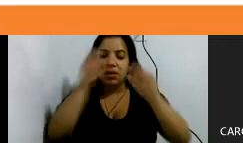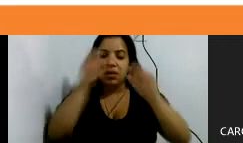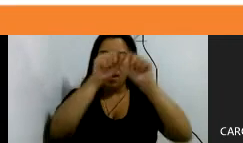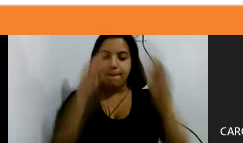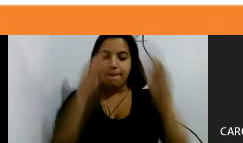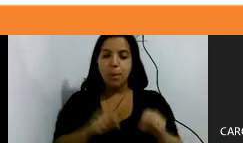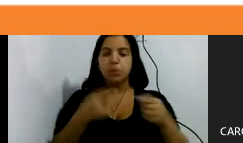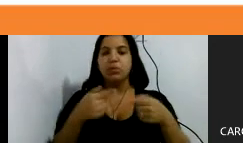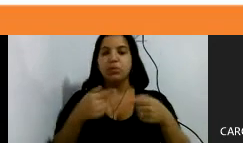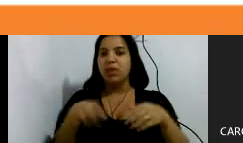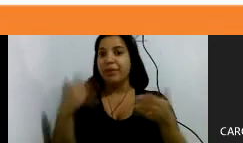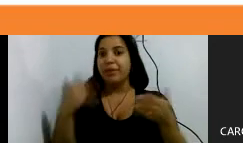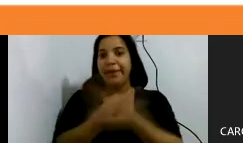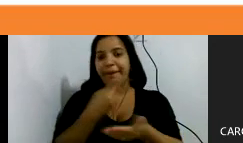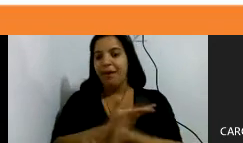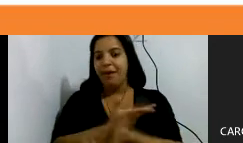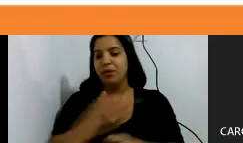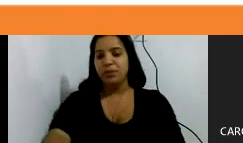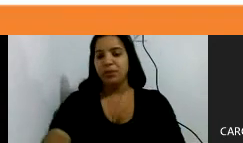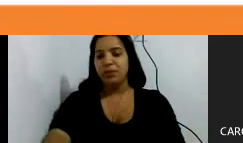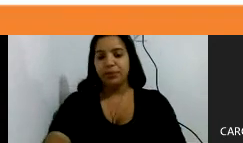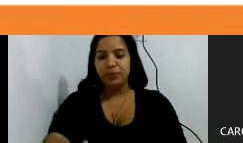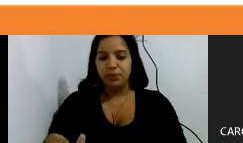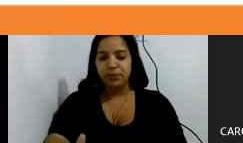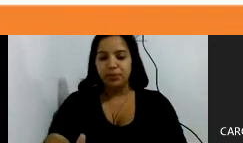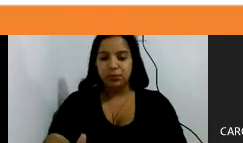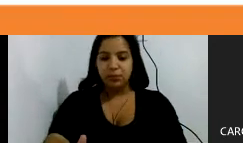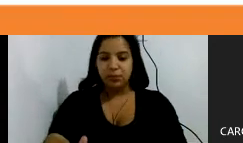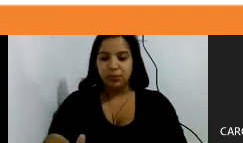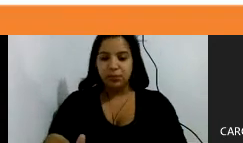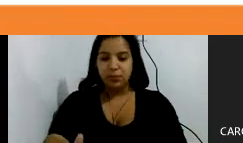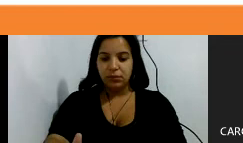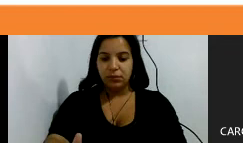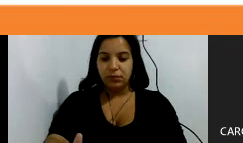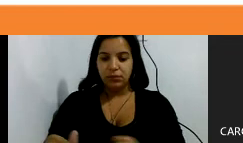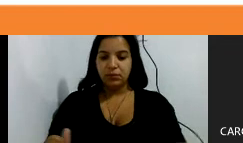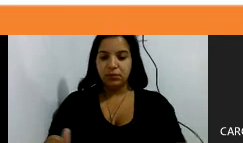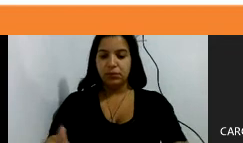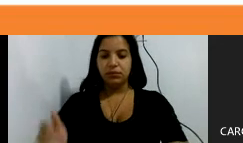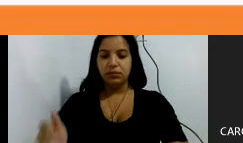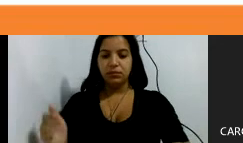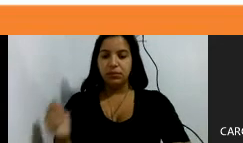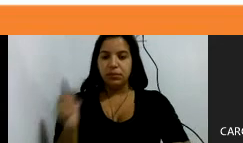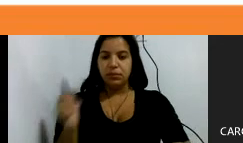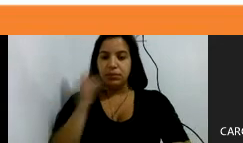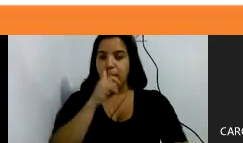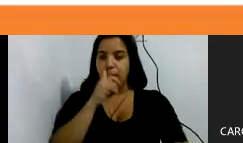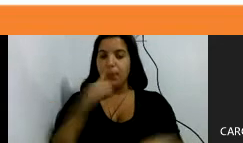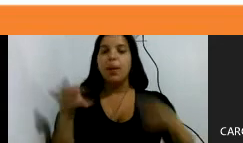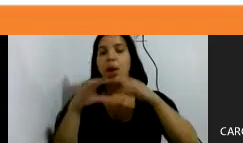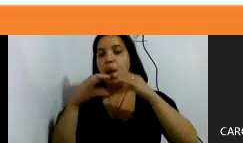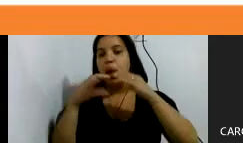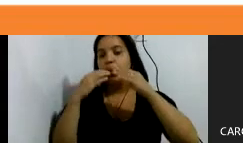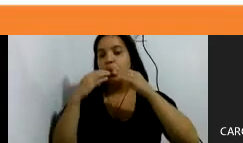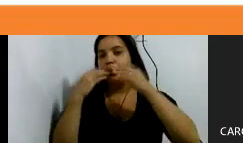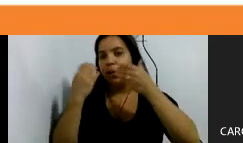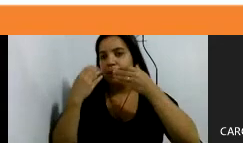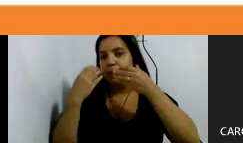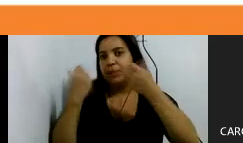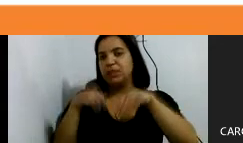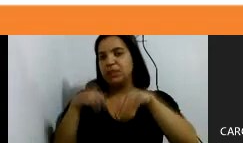é irreal. Então, é importante a gente ficar atento para comunicar ao médico. Então, a gente tem que comunicar essa